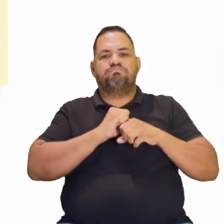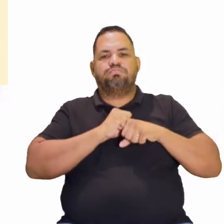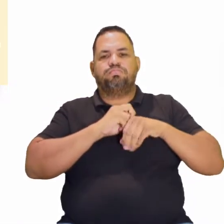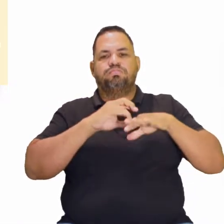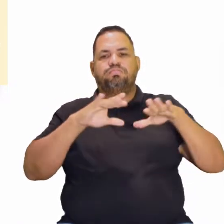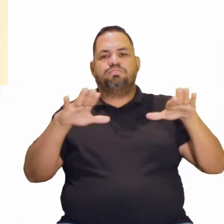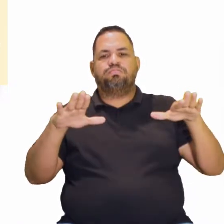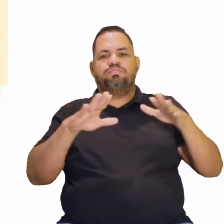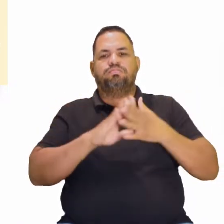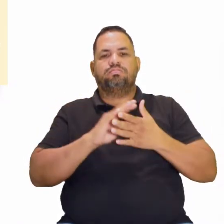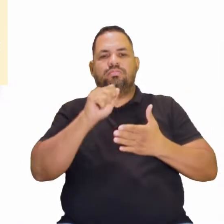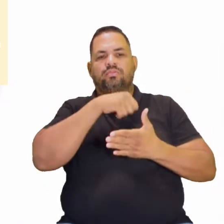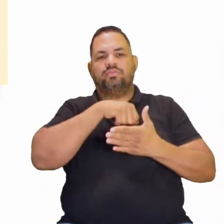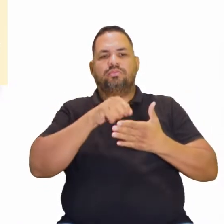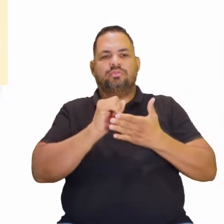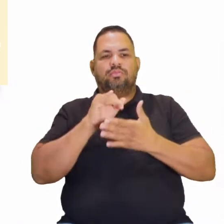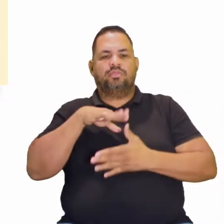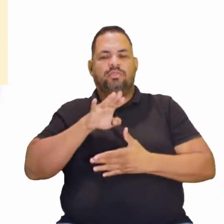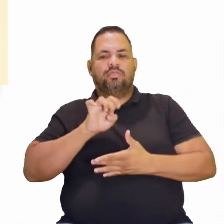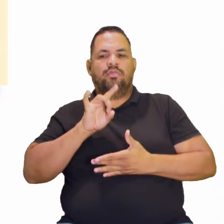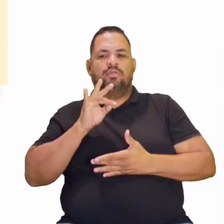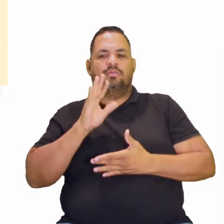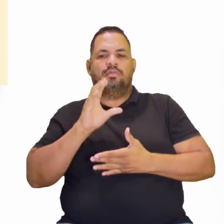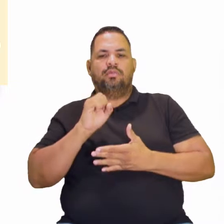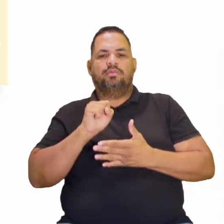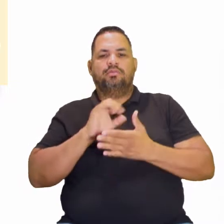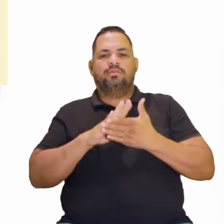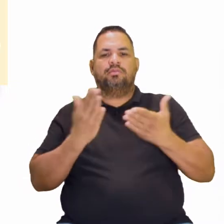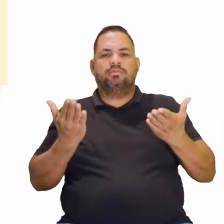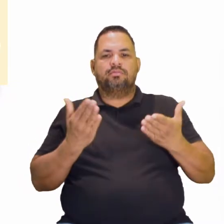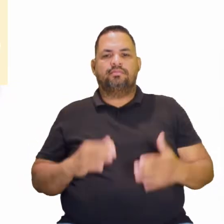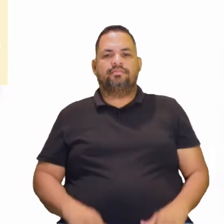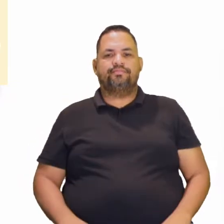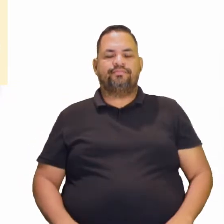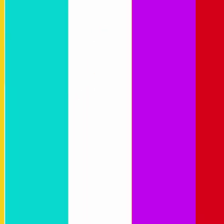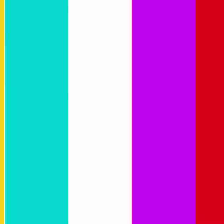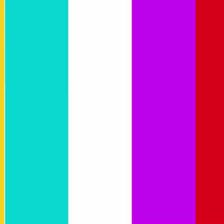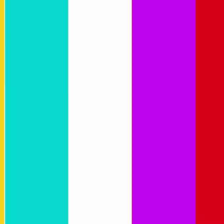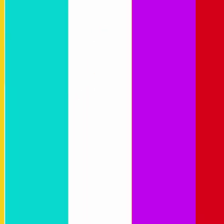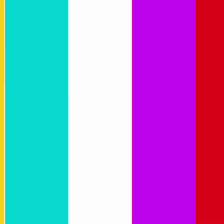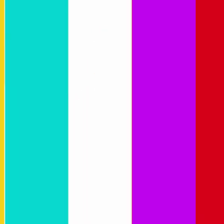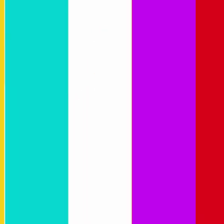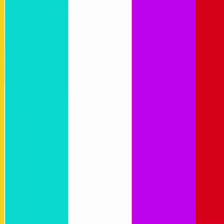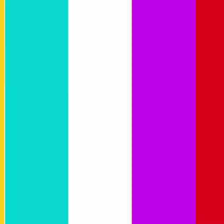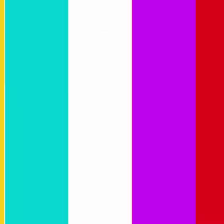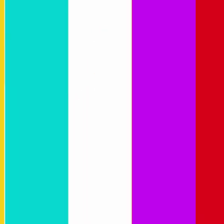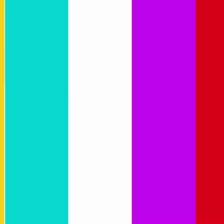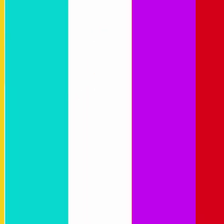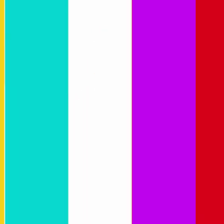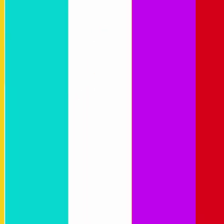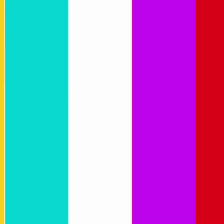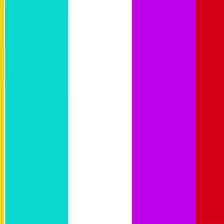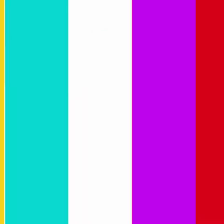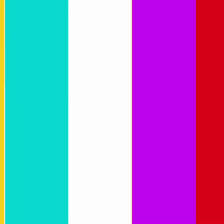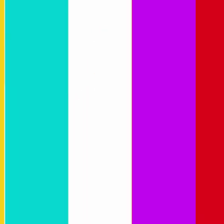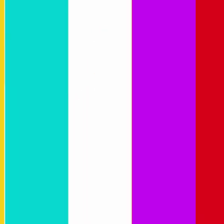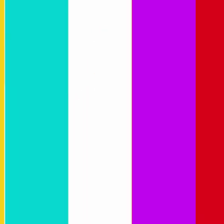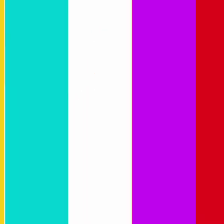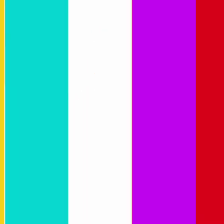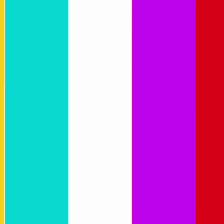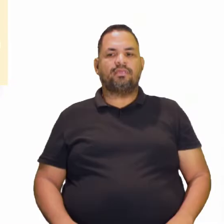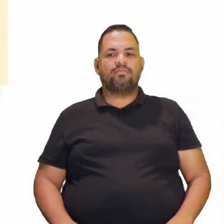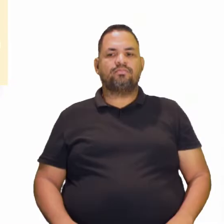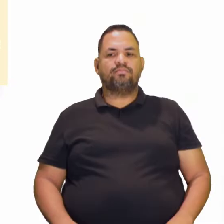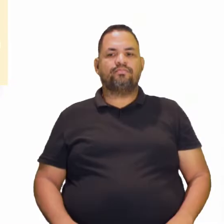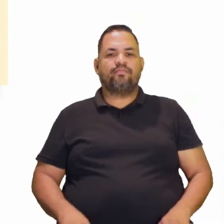O escritor Monteiro Lobato, como vocês viram ali a imagem dele, né? Foi o crítico da época, era o crítico